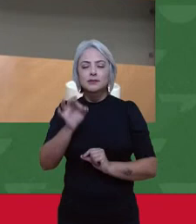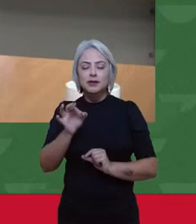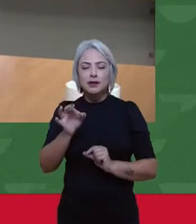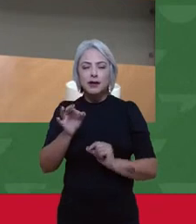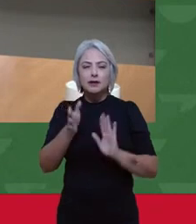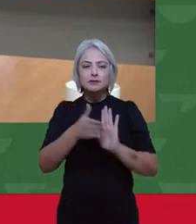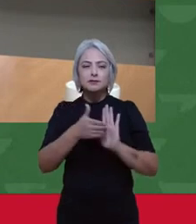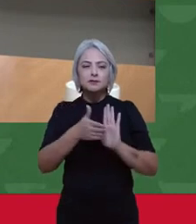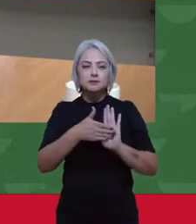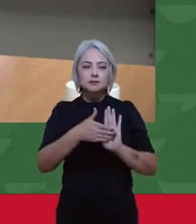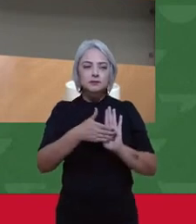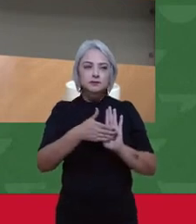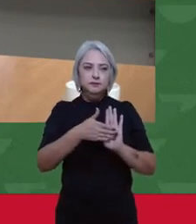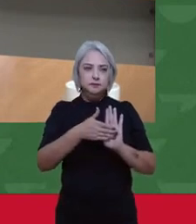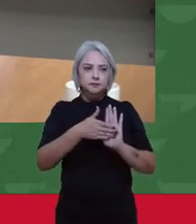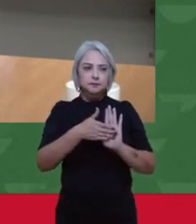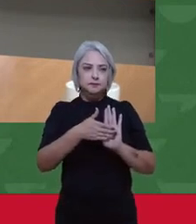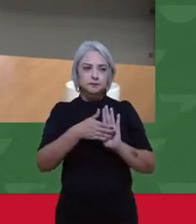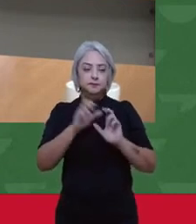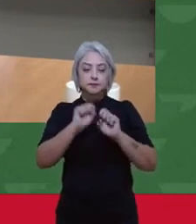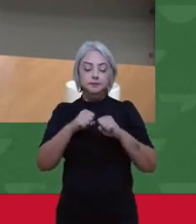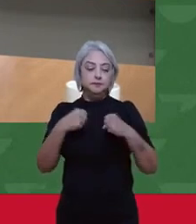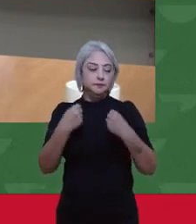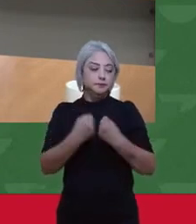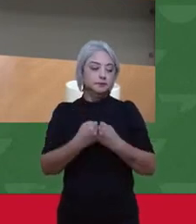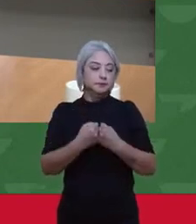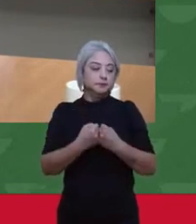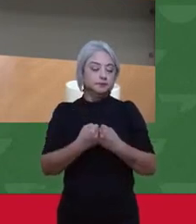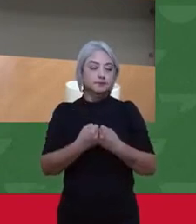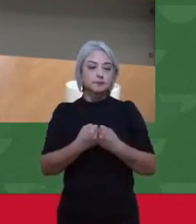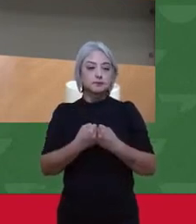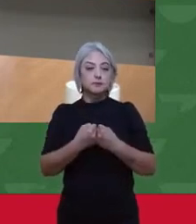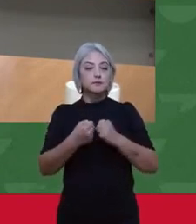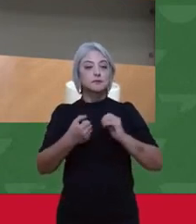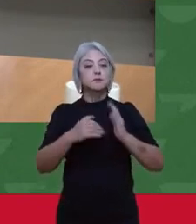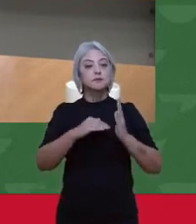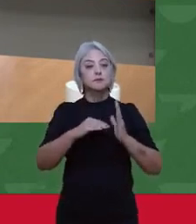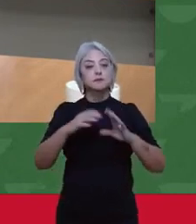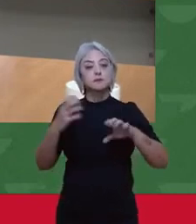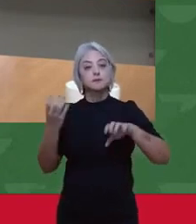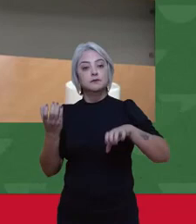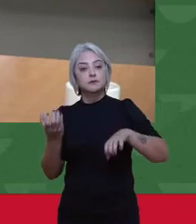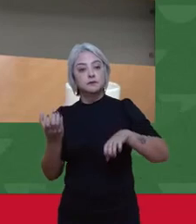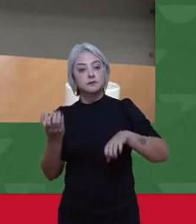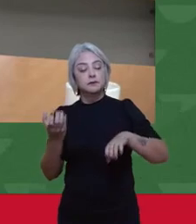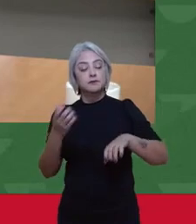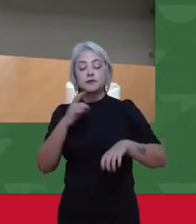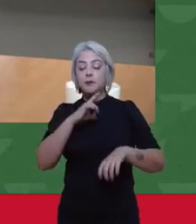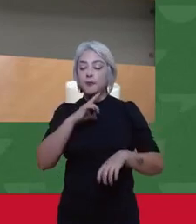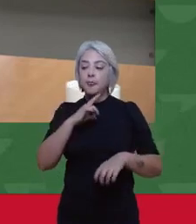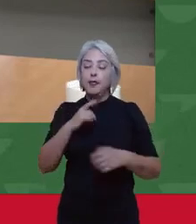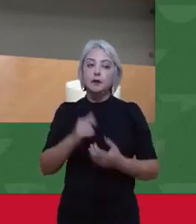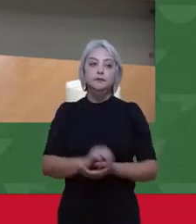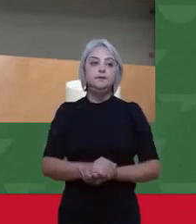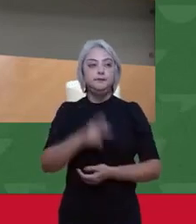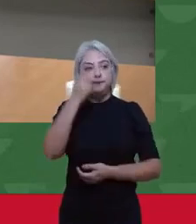as pautas que nesse seminário, no Congresso Nacional, nós vamos ter